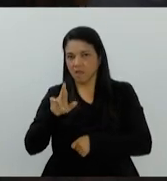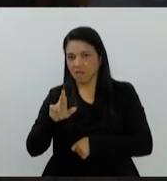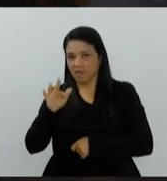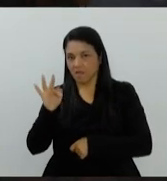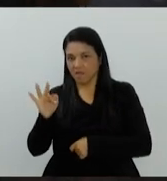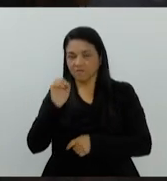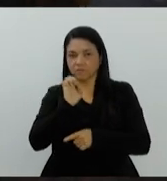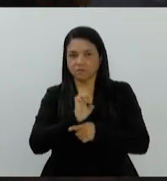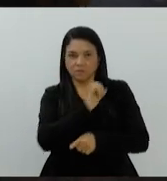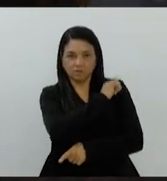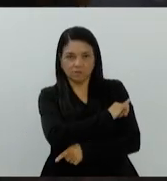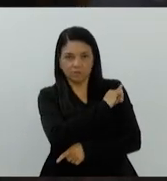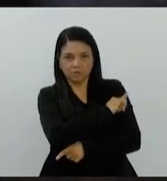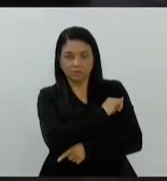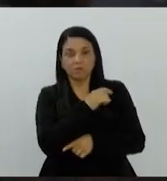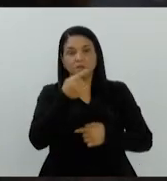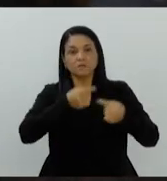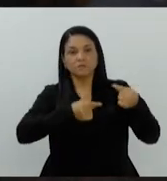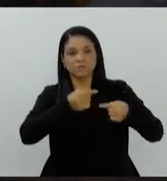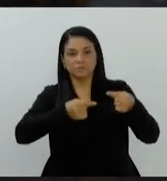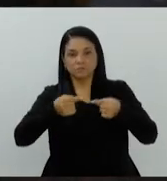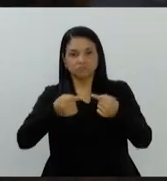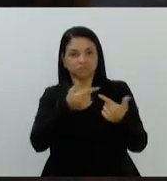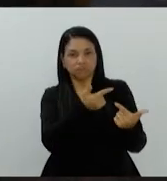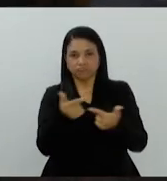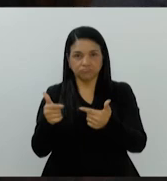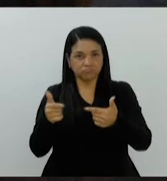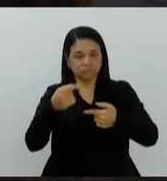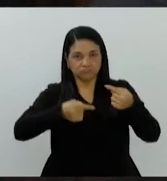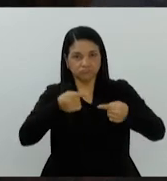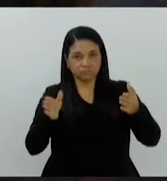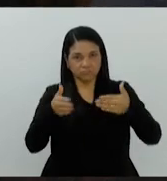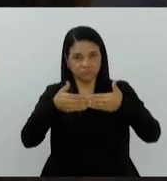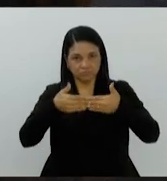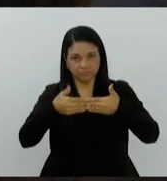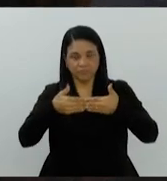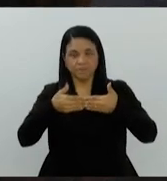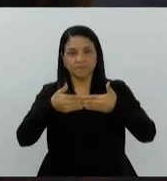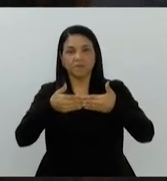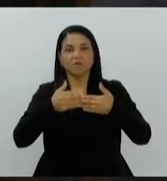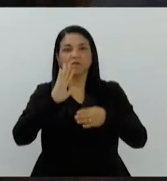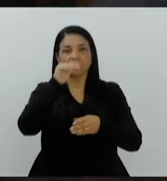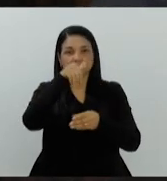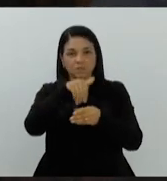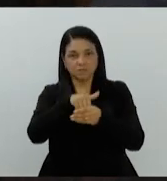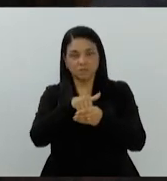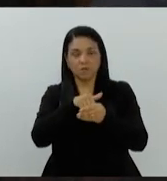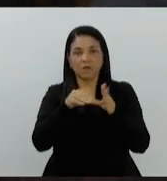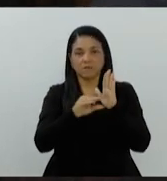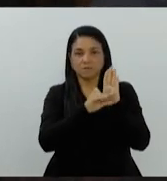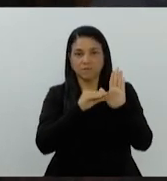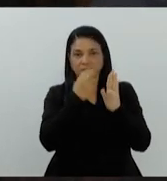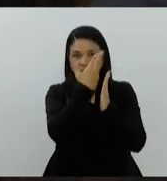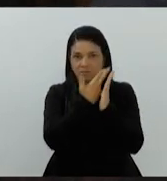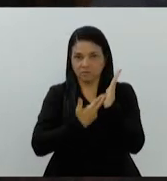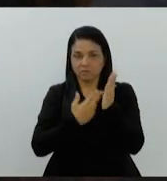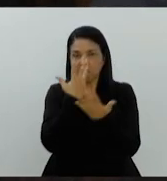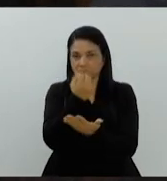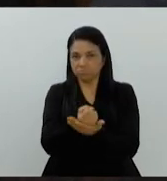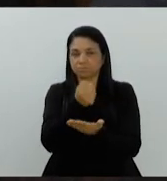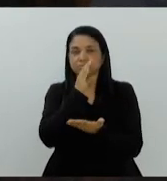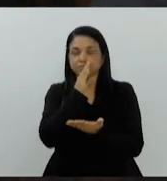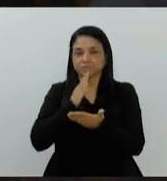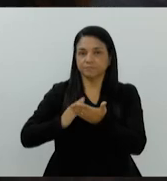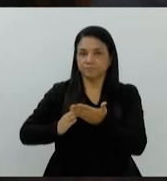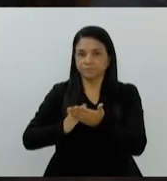Rio de Janeiro. Em discussão, não havendo quem queira discutir, encerrada a discussão. Em votação, emenda de redação. Os senhores que aprovam, permaneçam